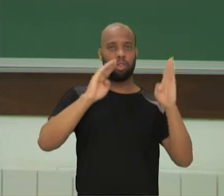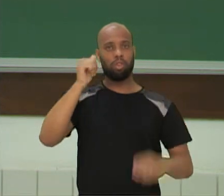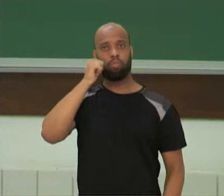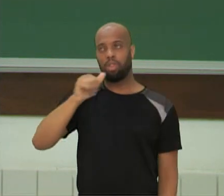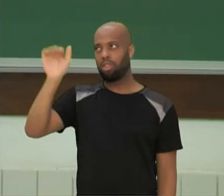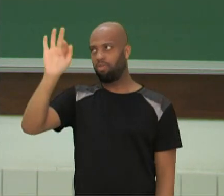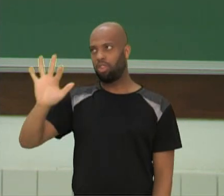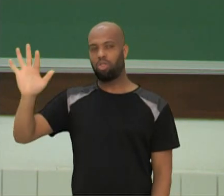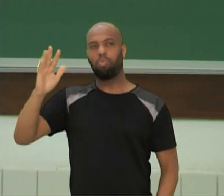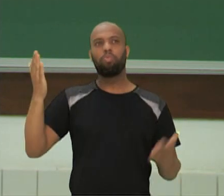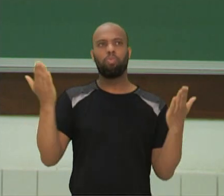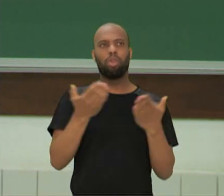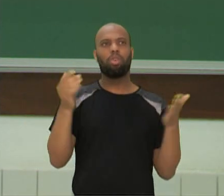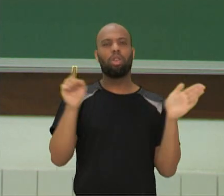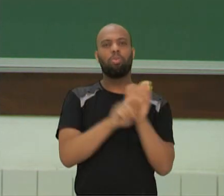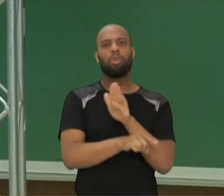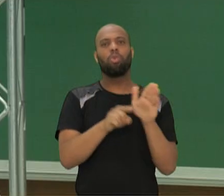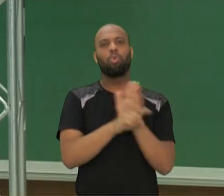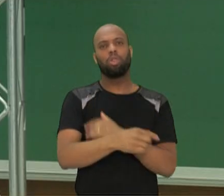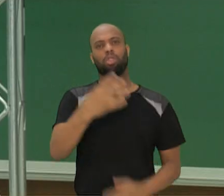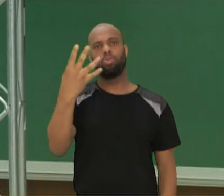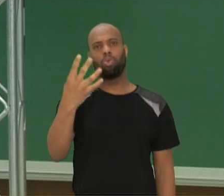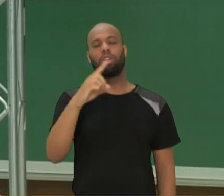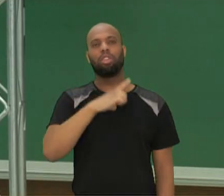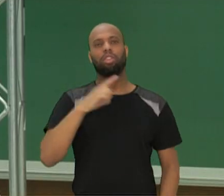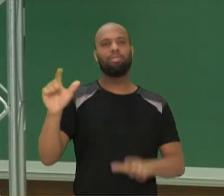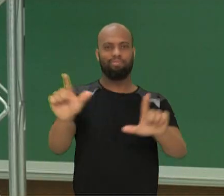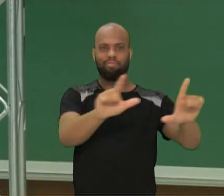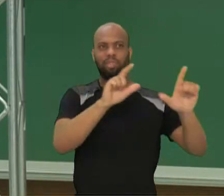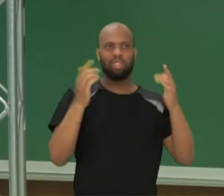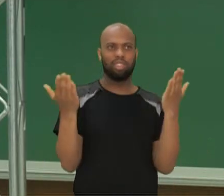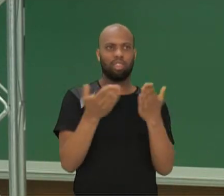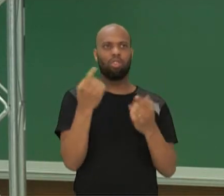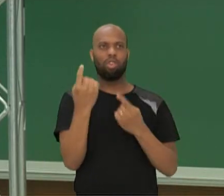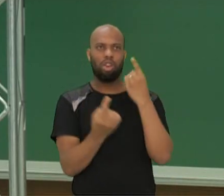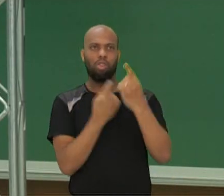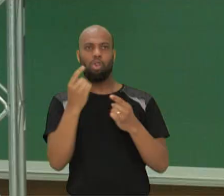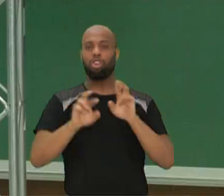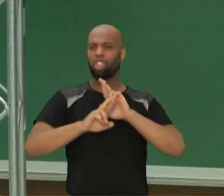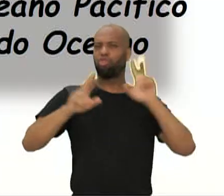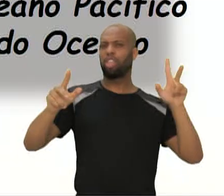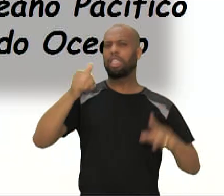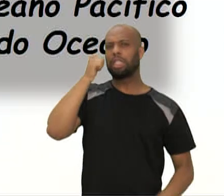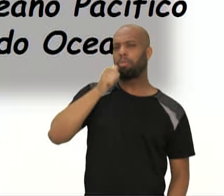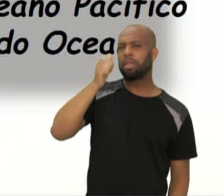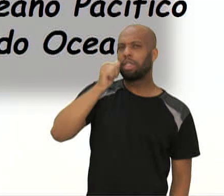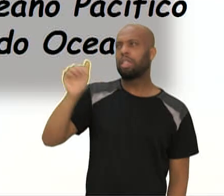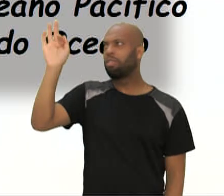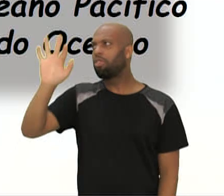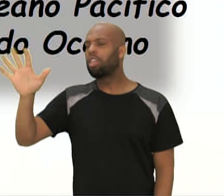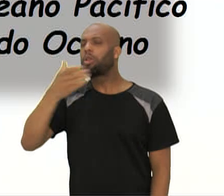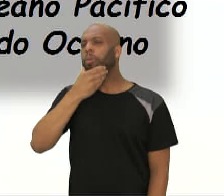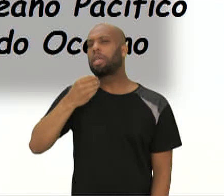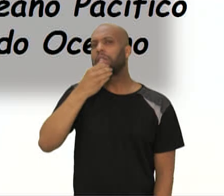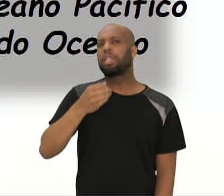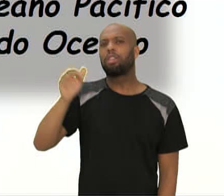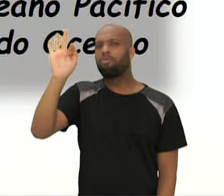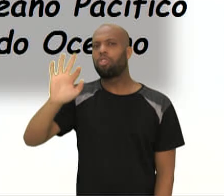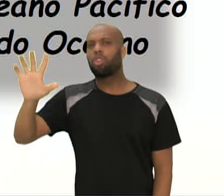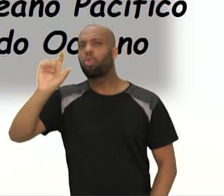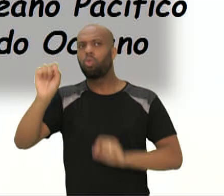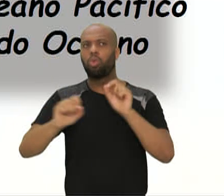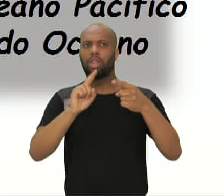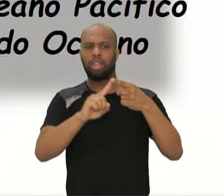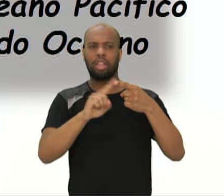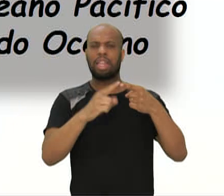Laninha. E agora o nosso quarto quiz. Na tela ali, ó. Qual é a diferença entre El Niño e Laninha? A.